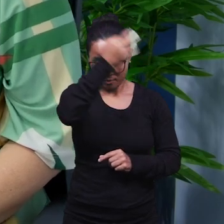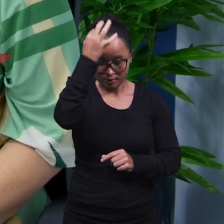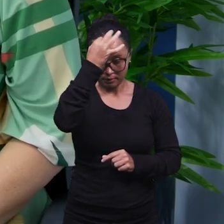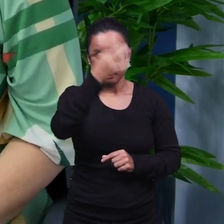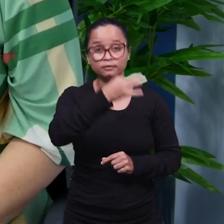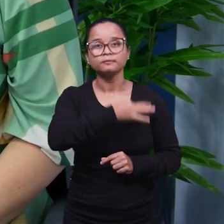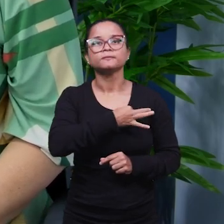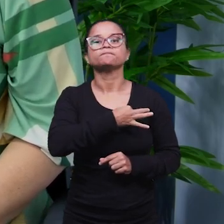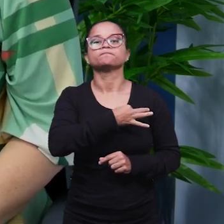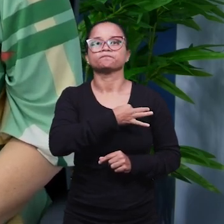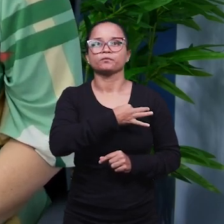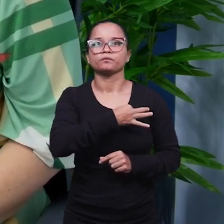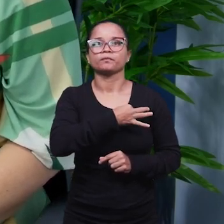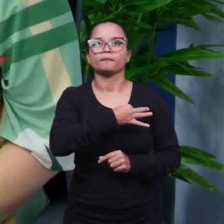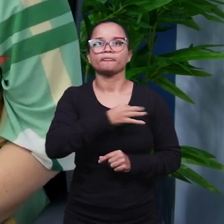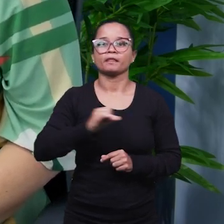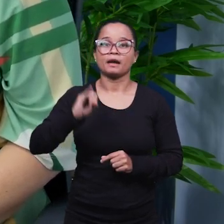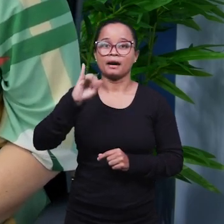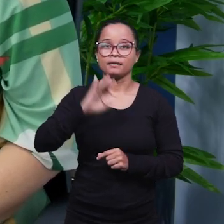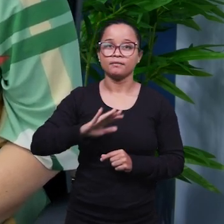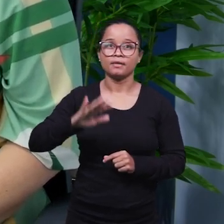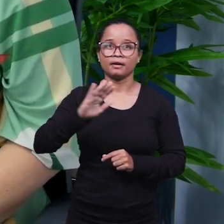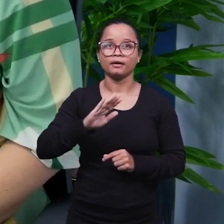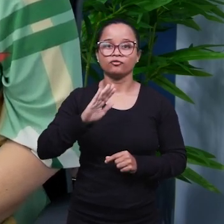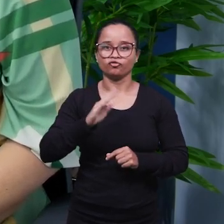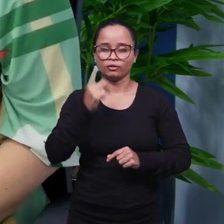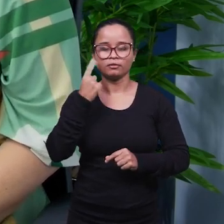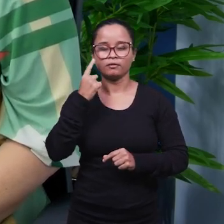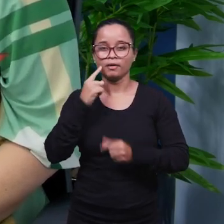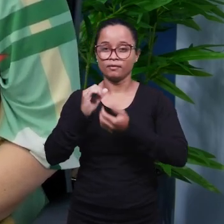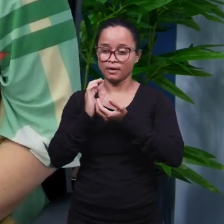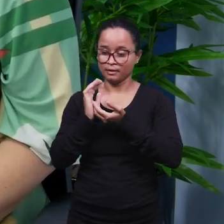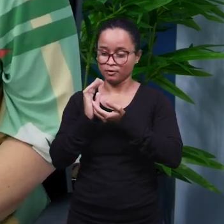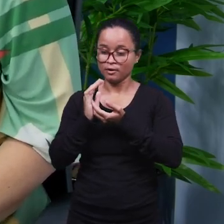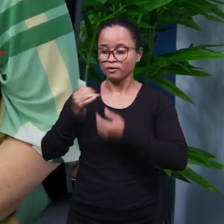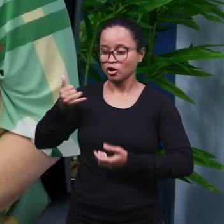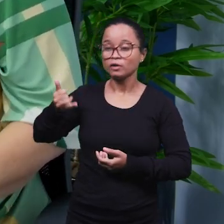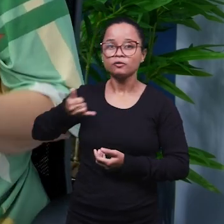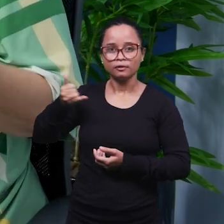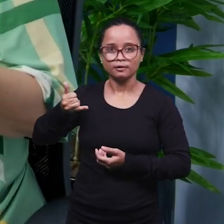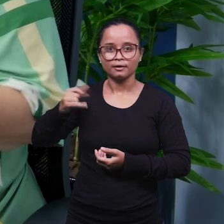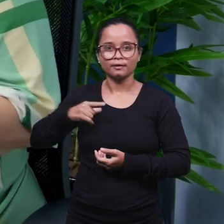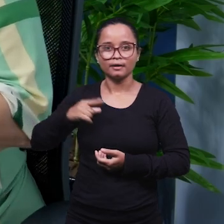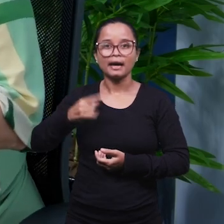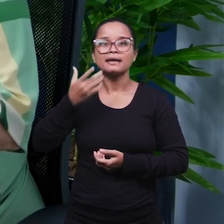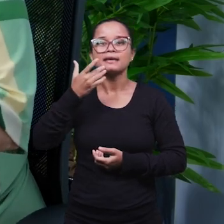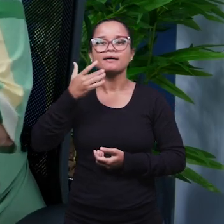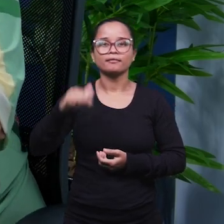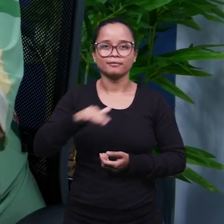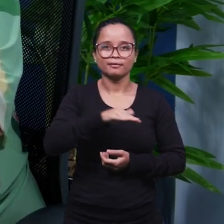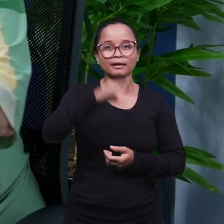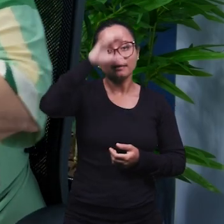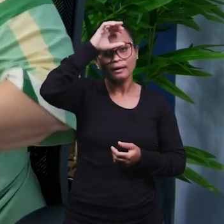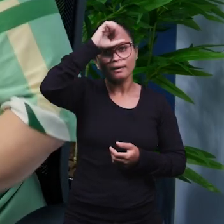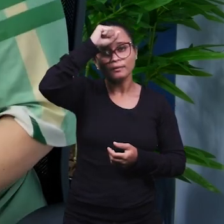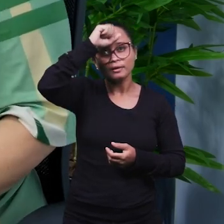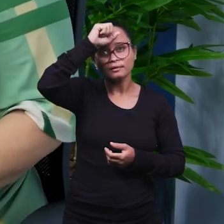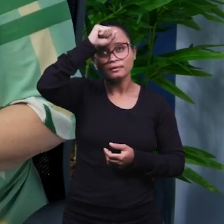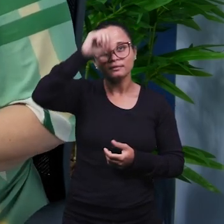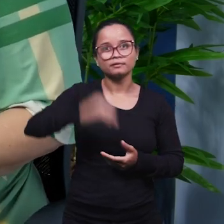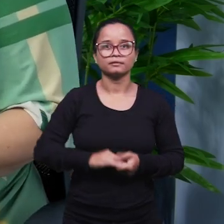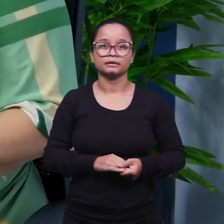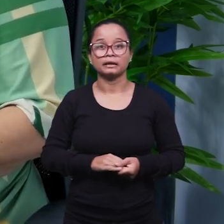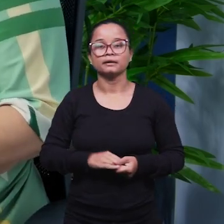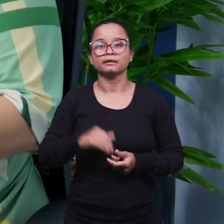com o Espírito Santo. A imagem da candeia acesa e da botija de reserva, que as crianças têm aprendido na